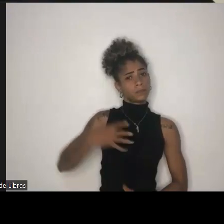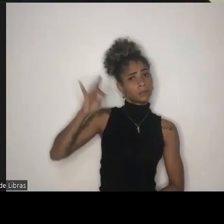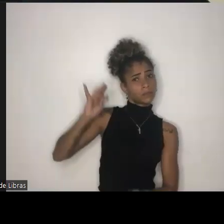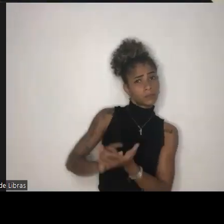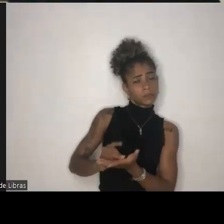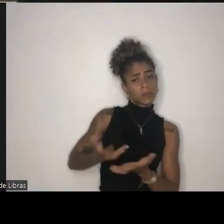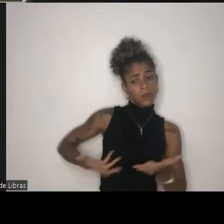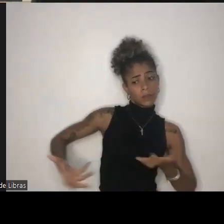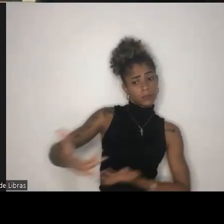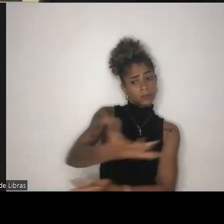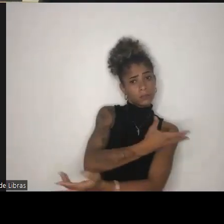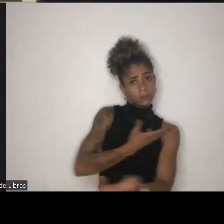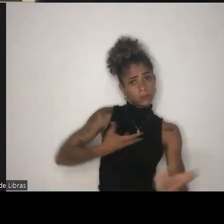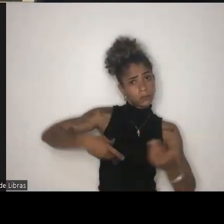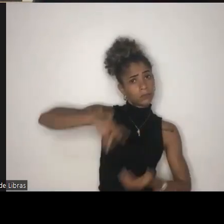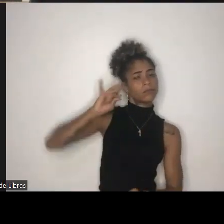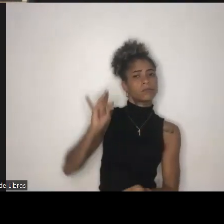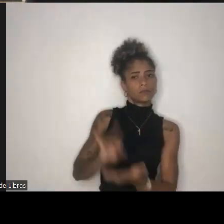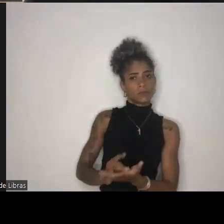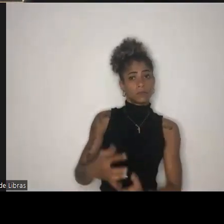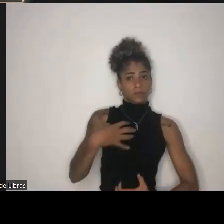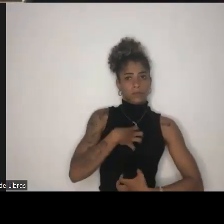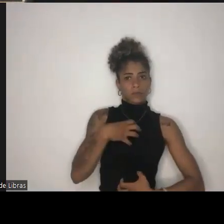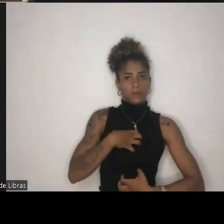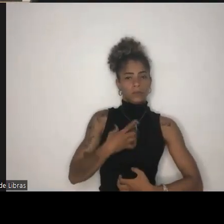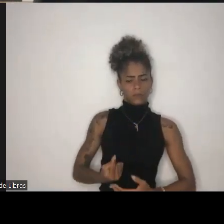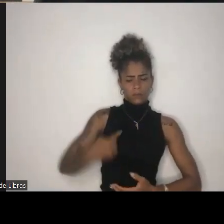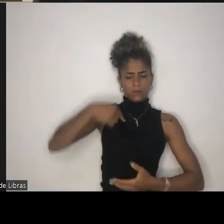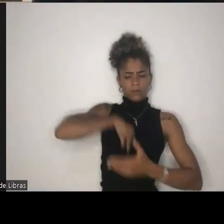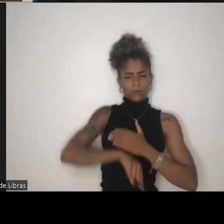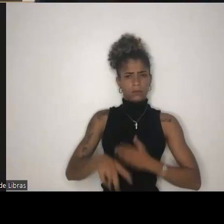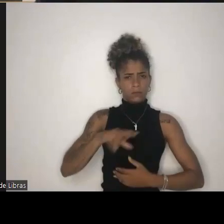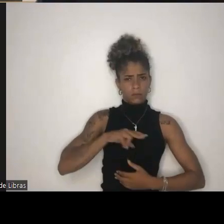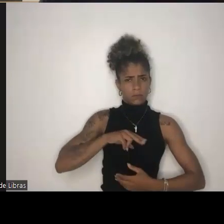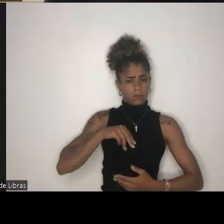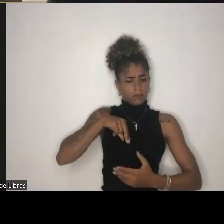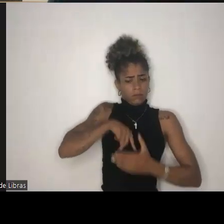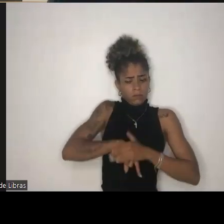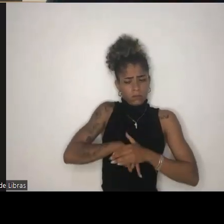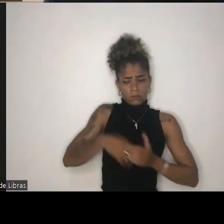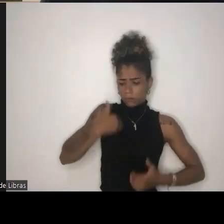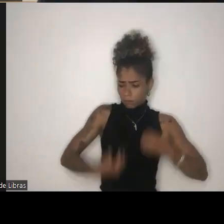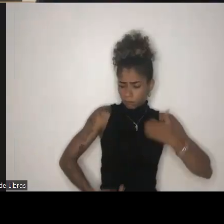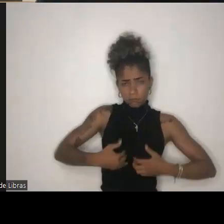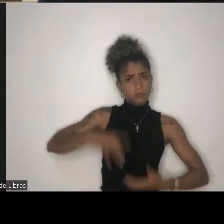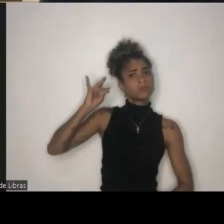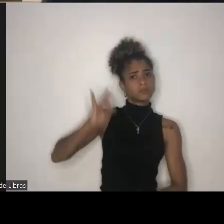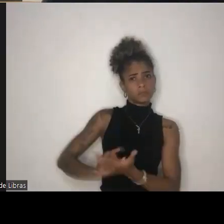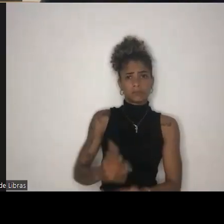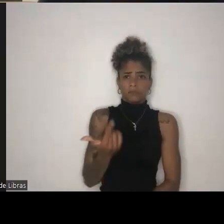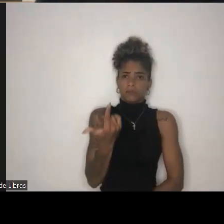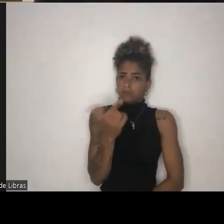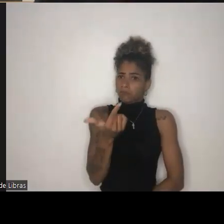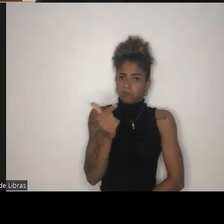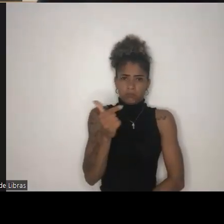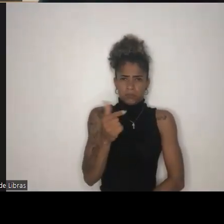relacionar com a realidade de uma maneira muito subjetiva né Aonde esse corpo ele realmente não tinha muito